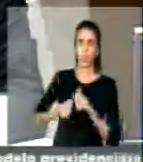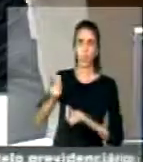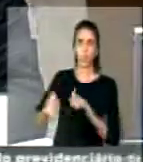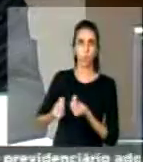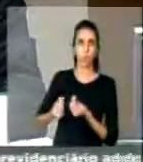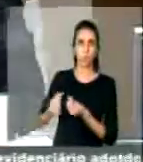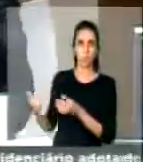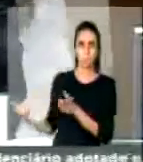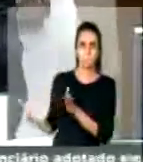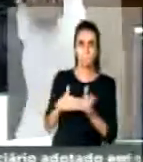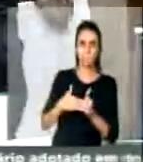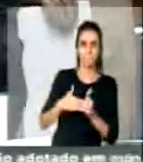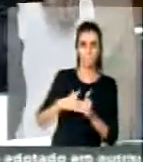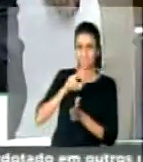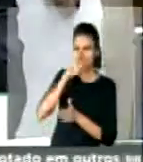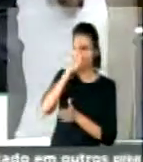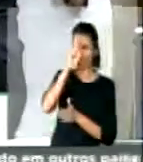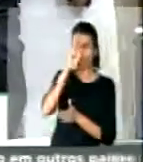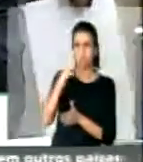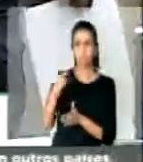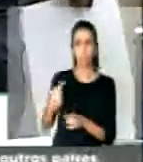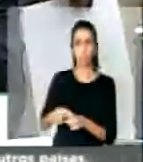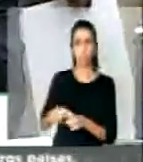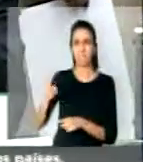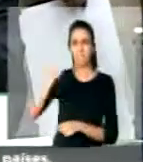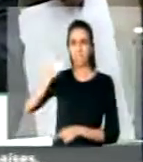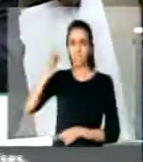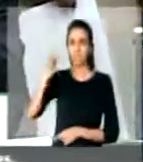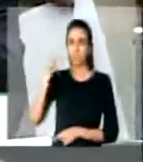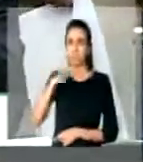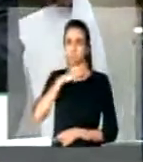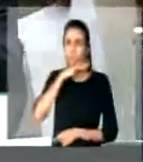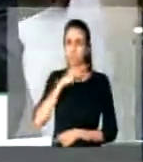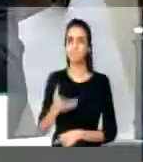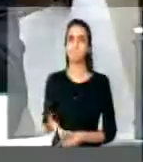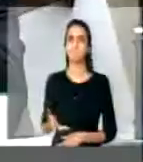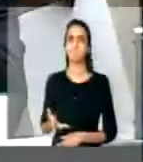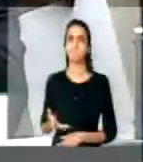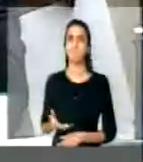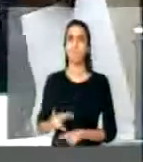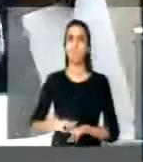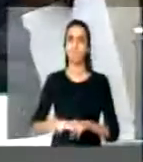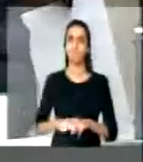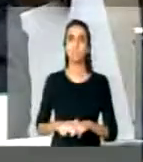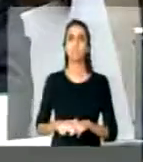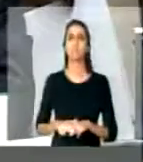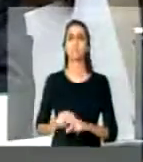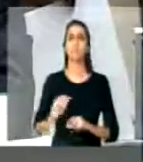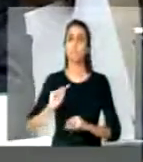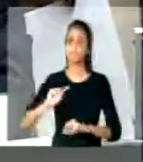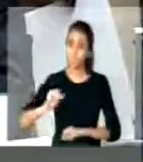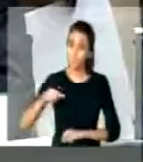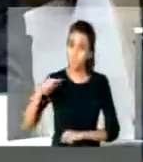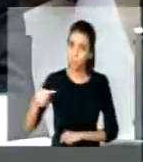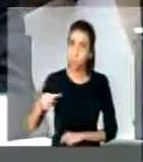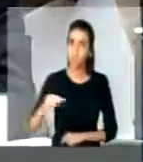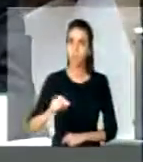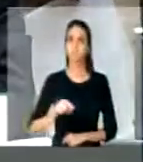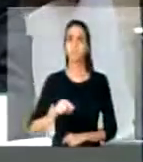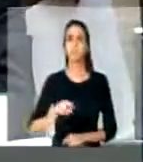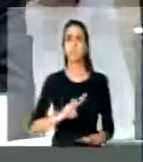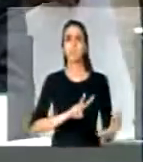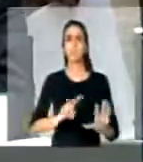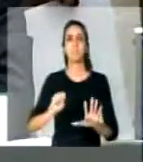coroado, antecipada por esse gesto dramático, a revolução que eclodiria apenas na Semana